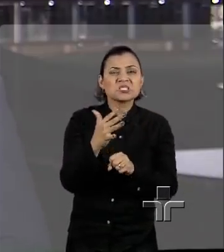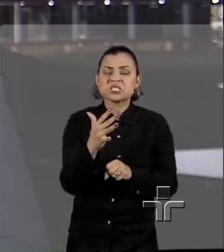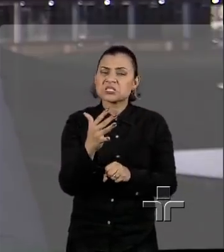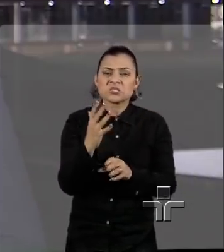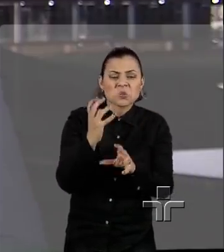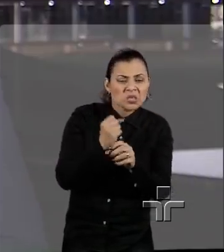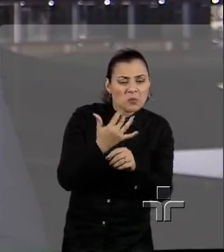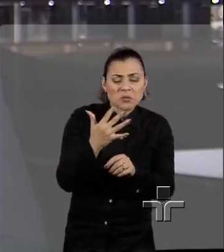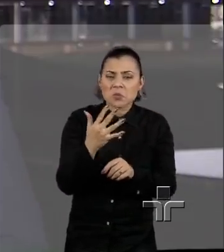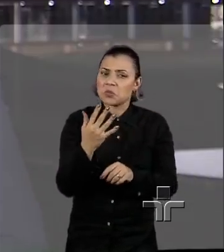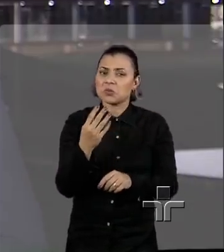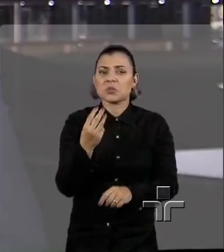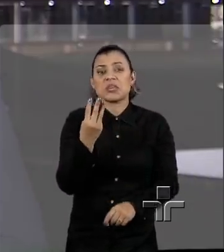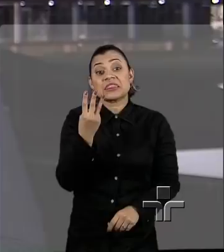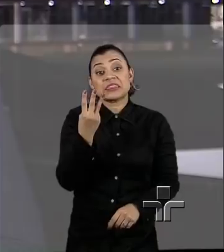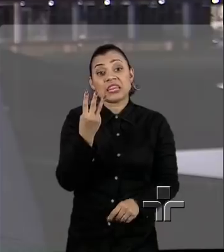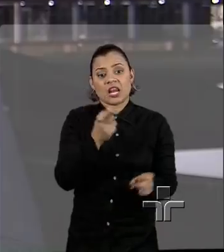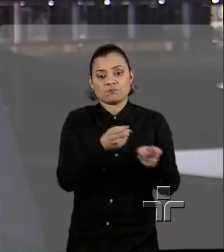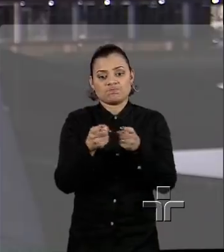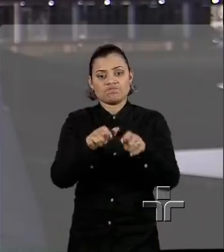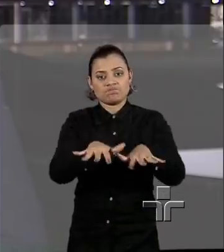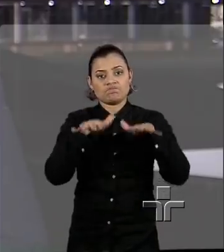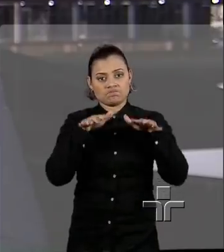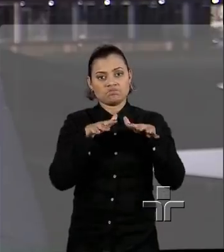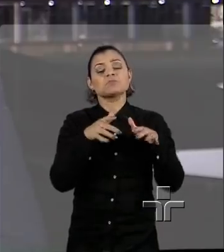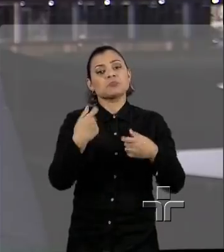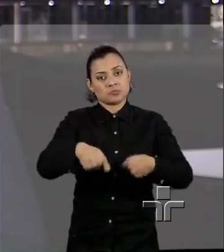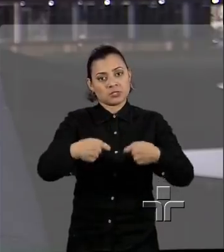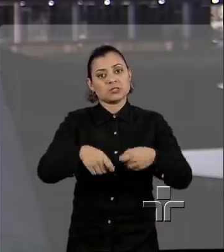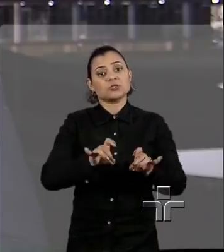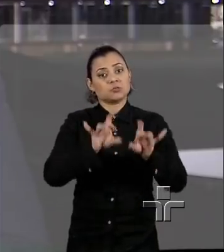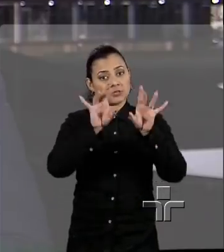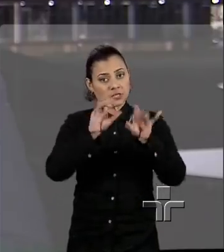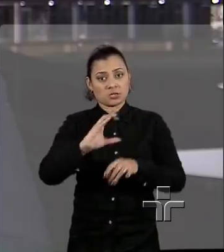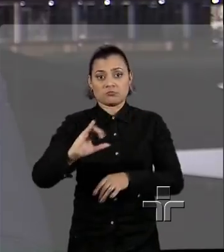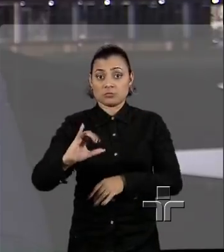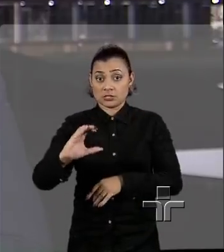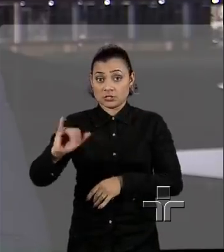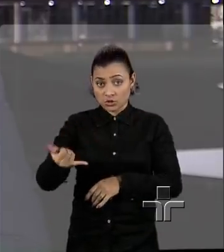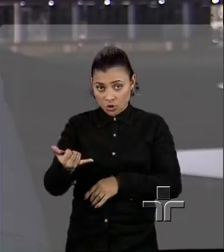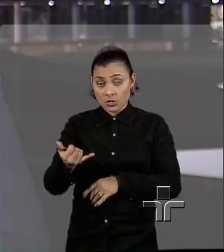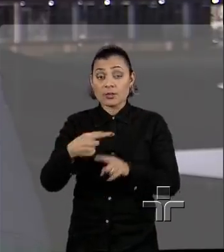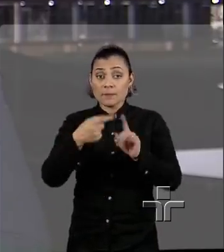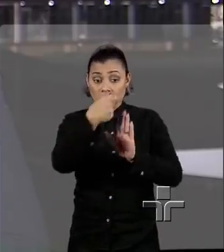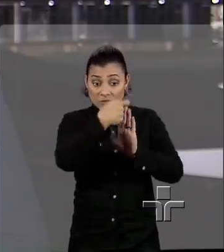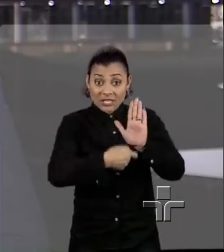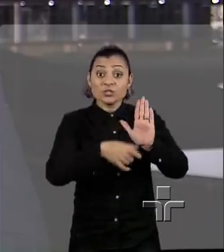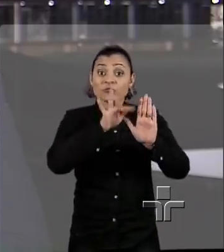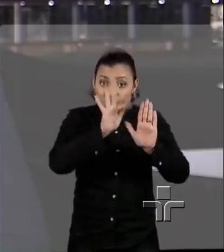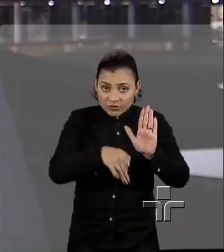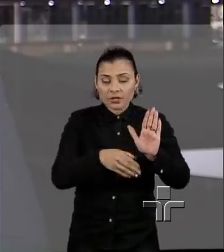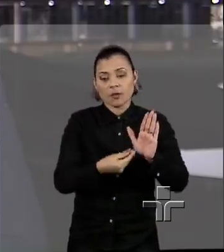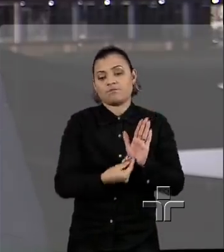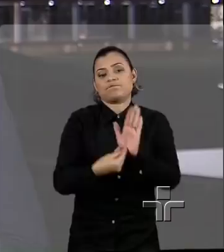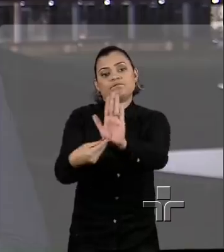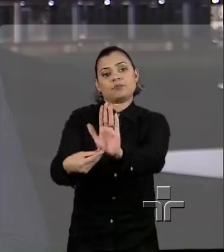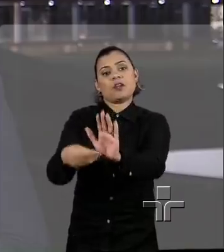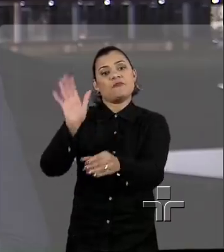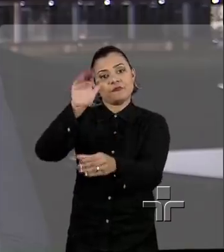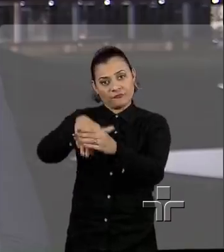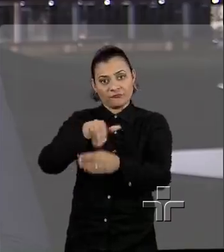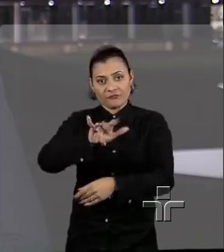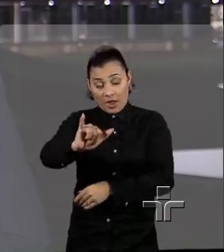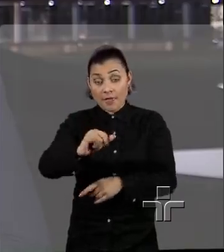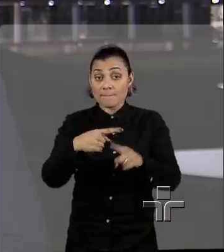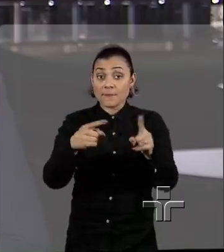aí cerca de 3 sessões da comissão especial. Só depois desse debate é que o texto vai para votação, mas o presidente